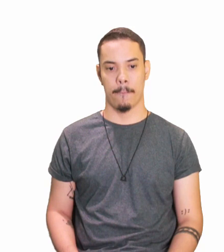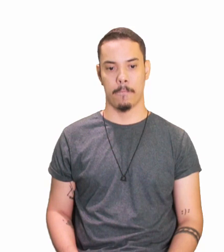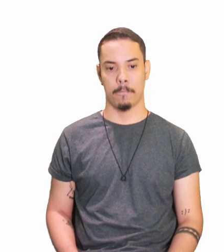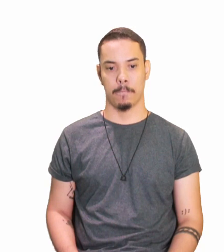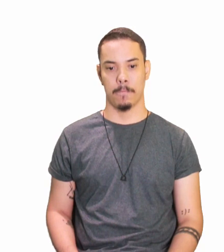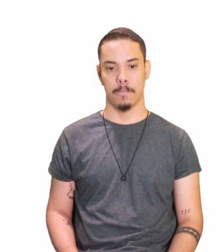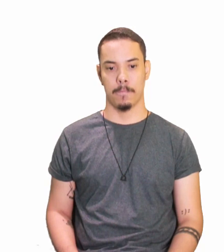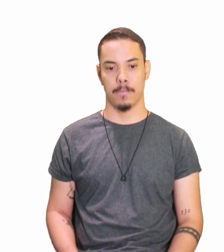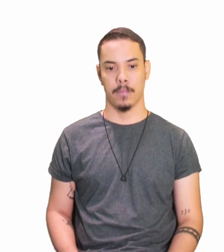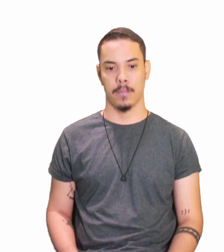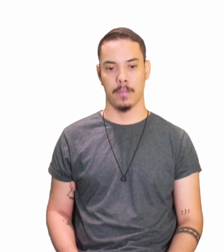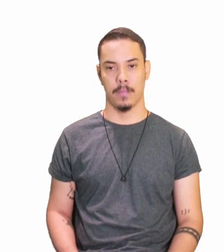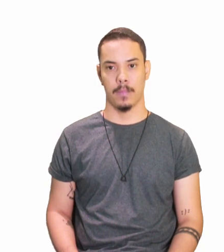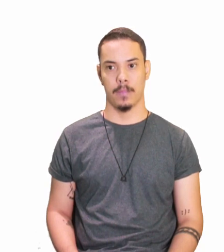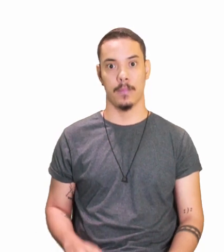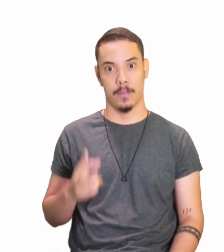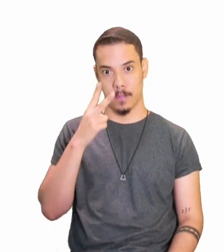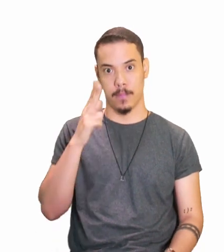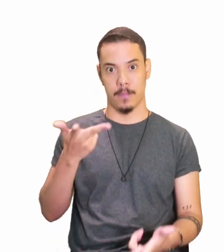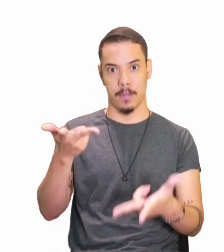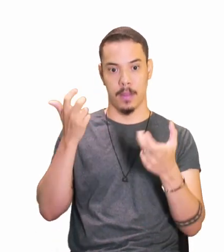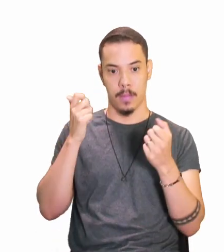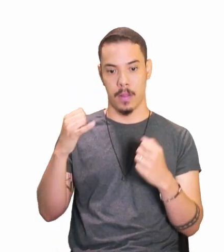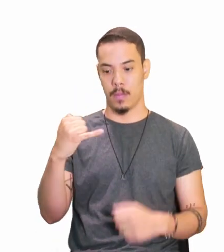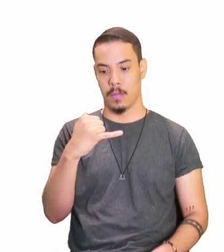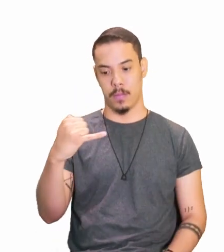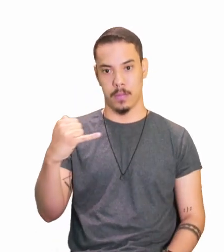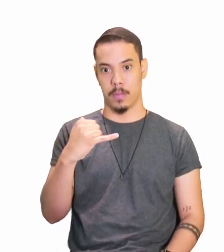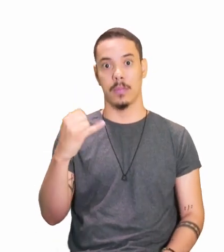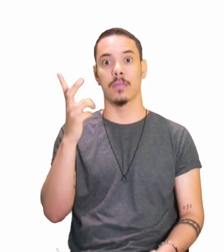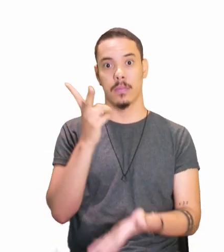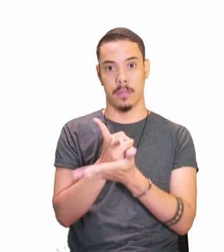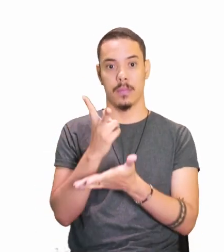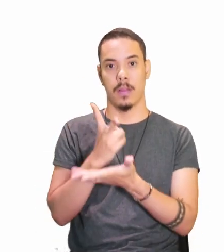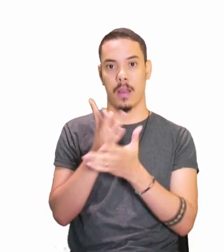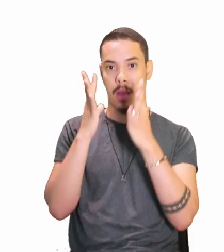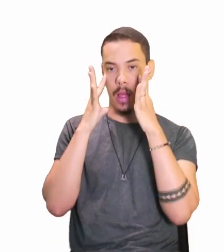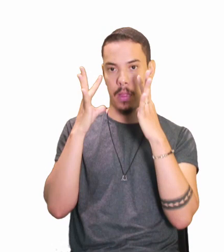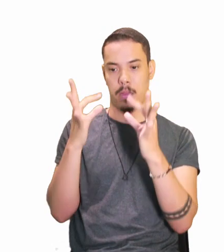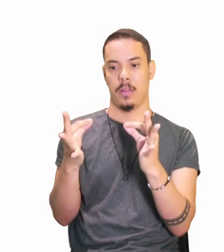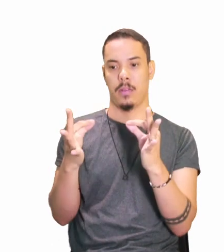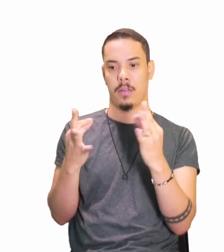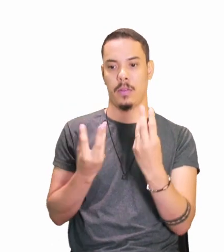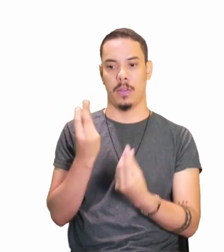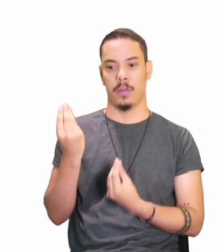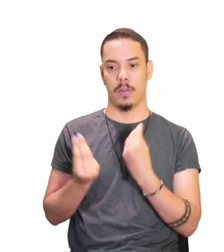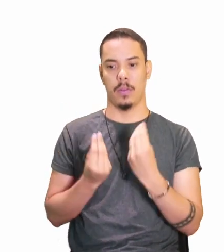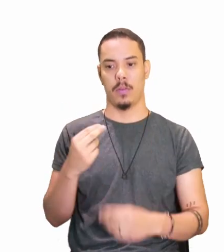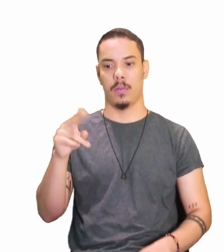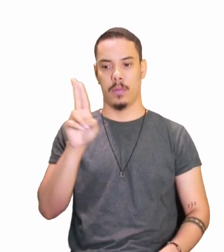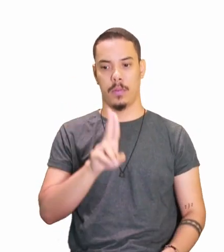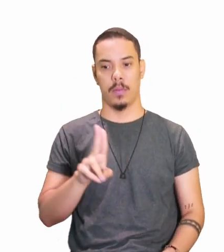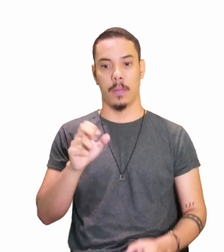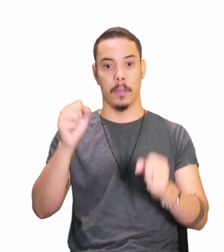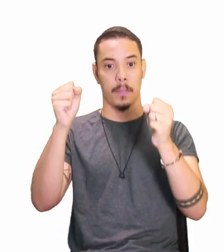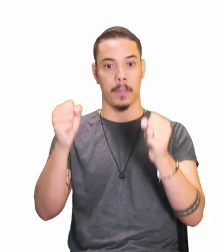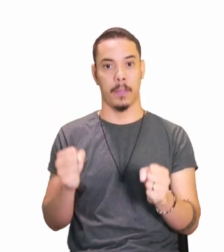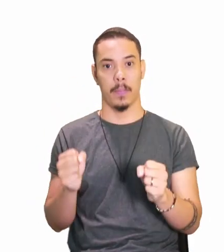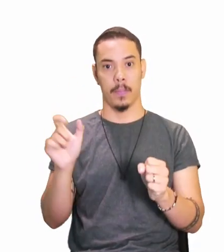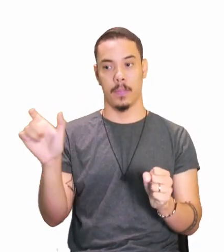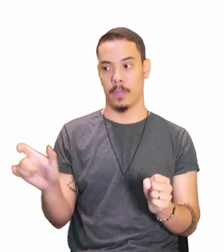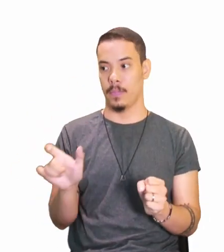anglo-germânicas e terno azul marinho. Sempre prestando atenção nessa questão do que pode unir